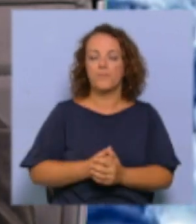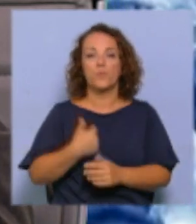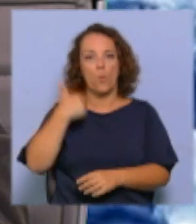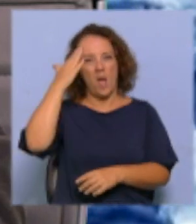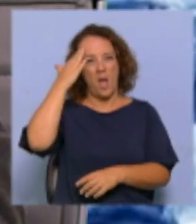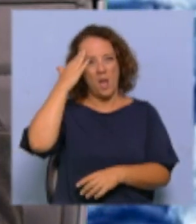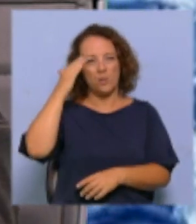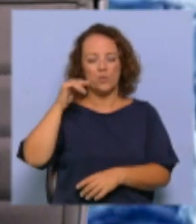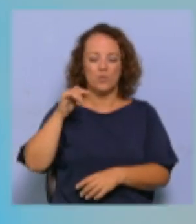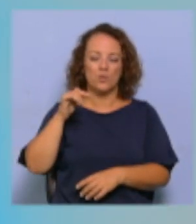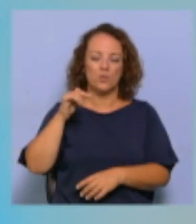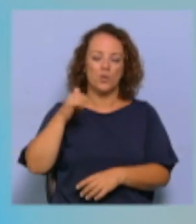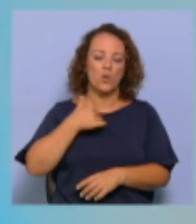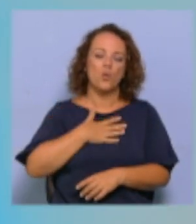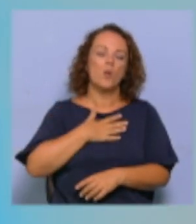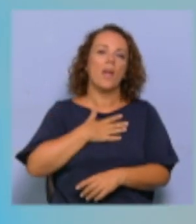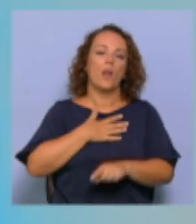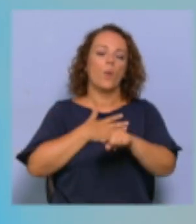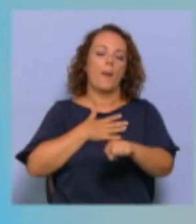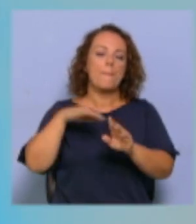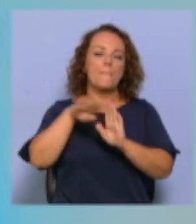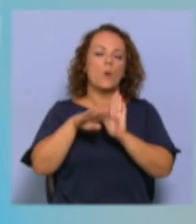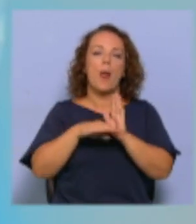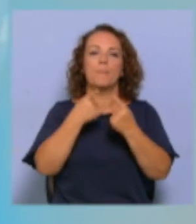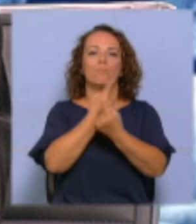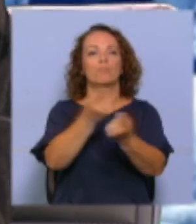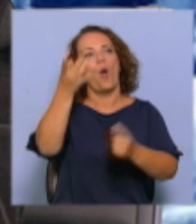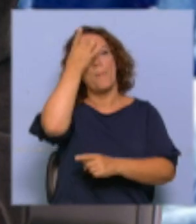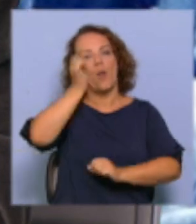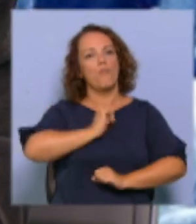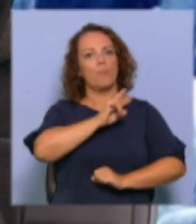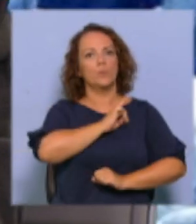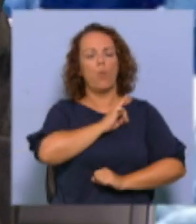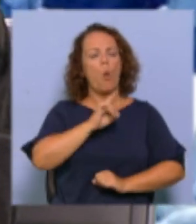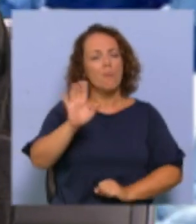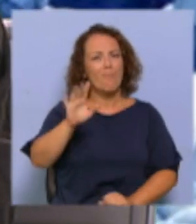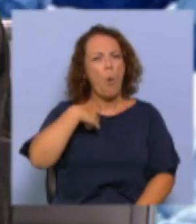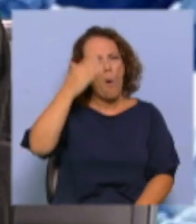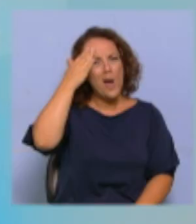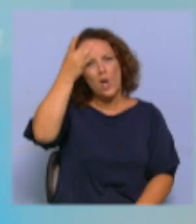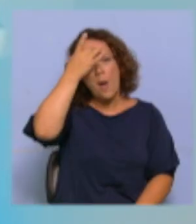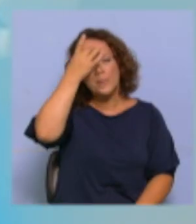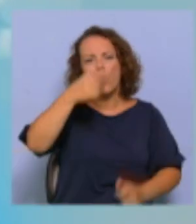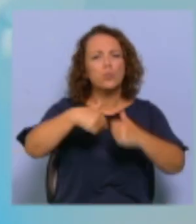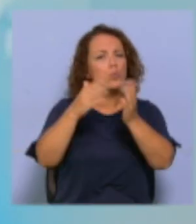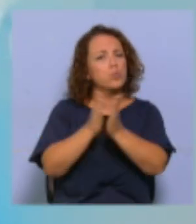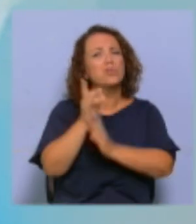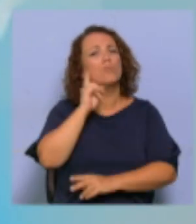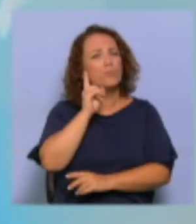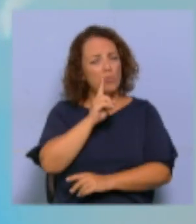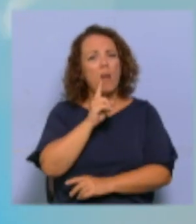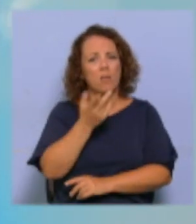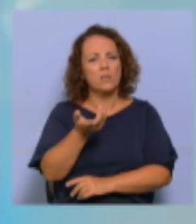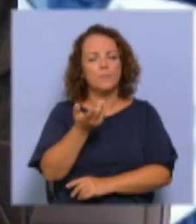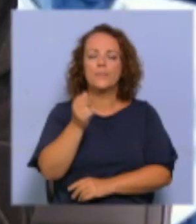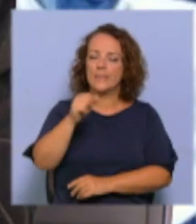não queria estar a usar este programa para emitir opiniões muito pessoais. Mas eu acho que elas são todas precisas, as opiniões. Pois, não é? são todas precisas. Eu acho que se